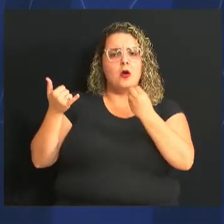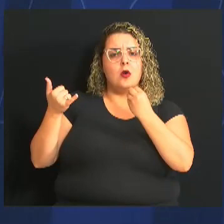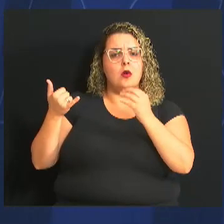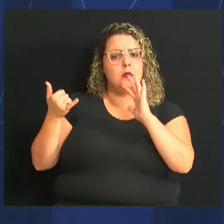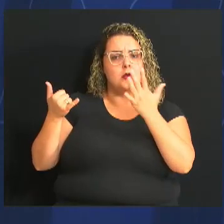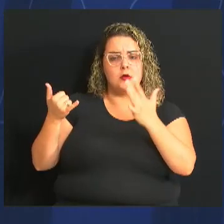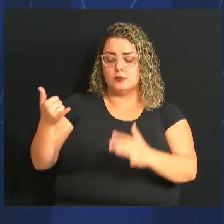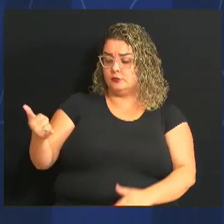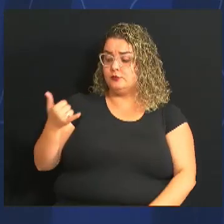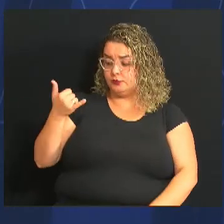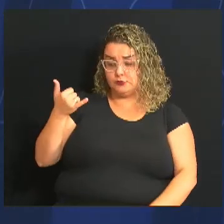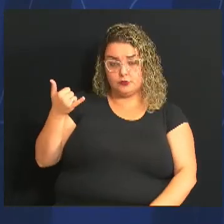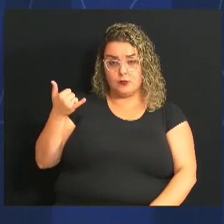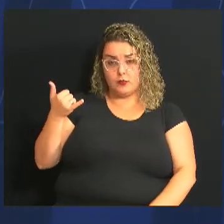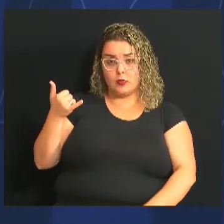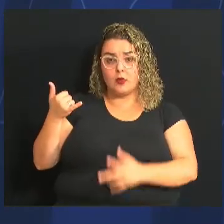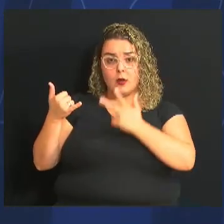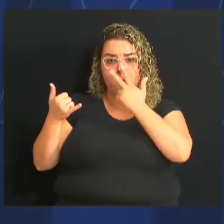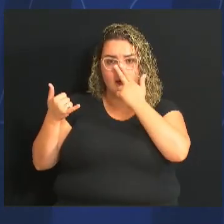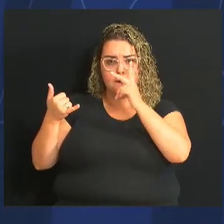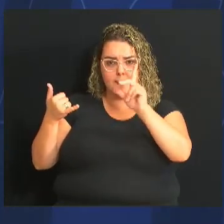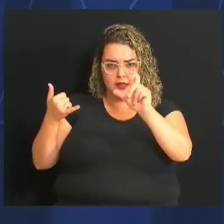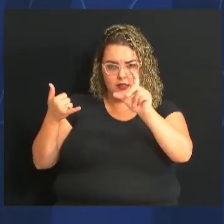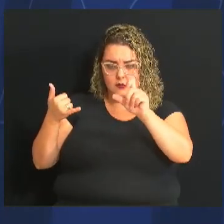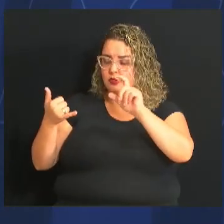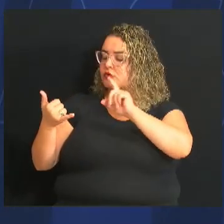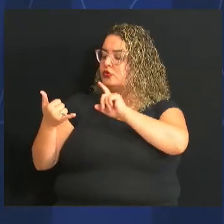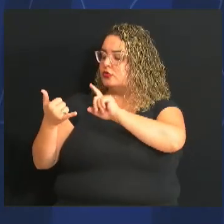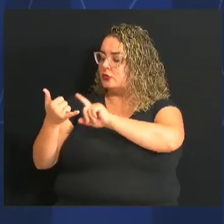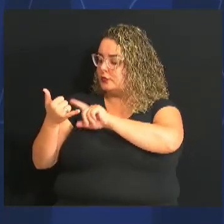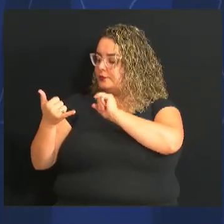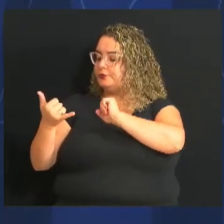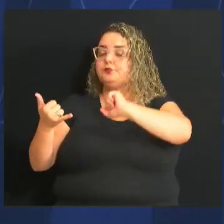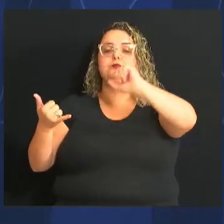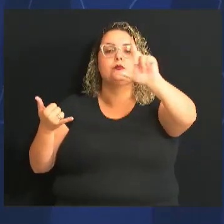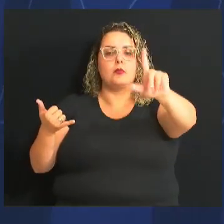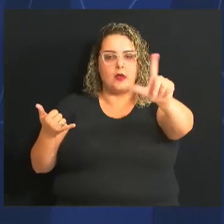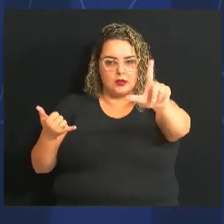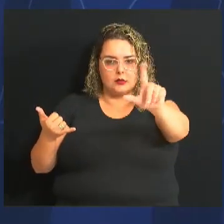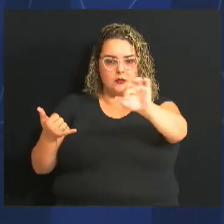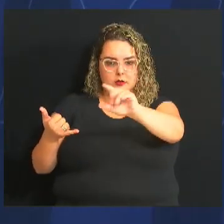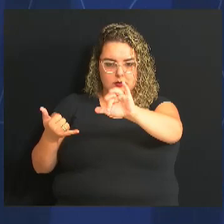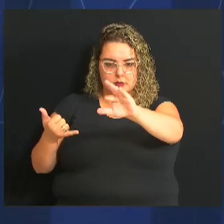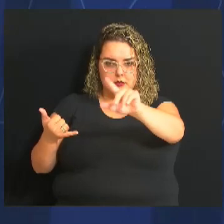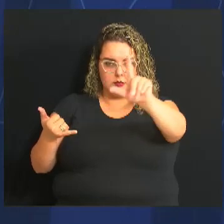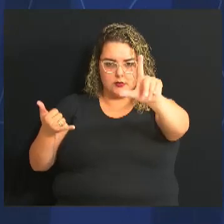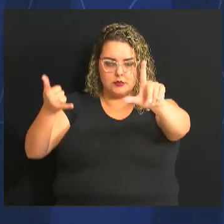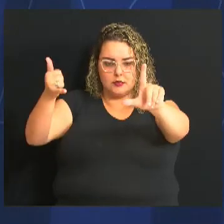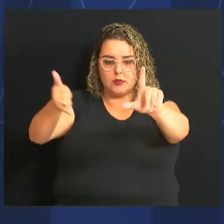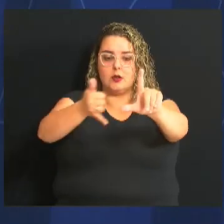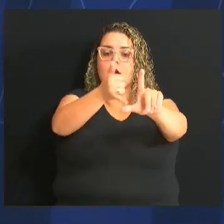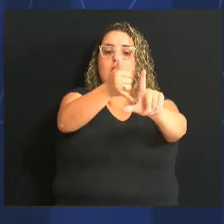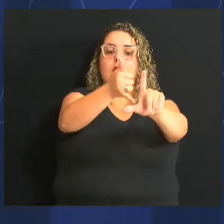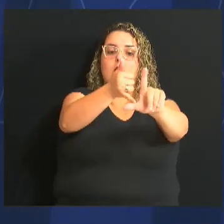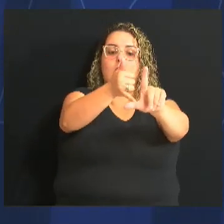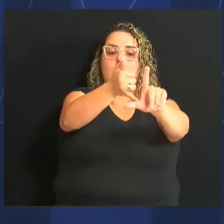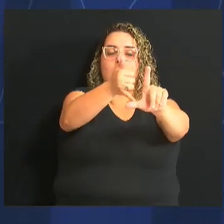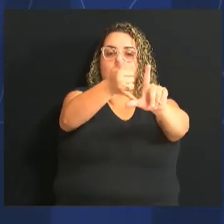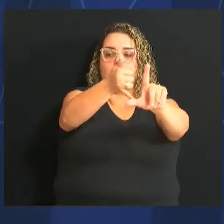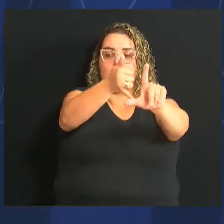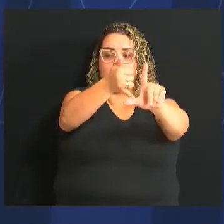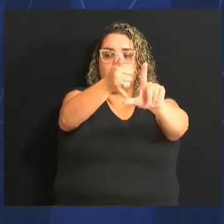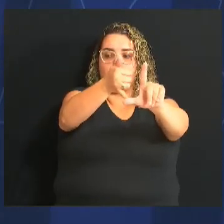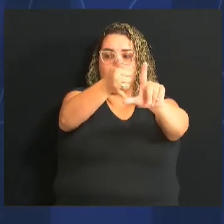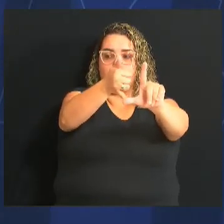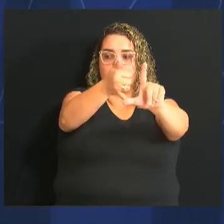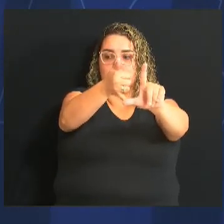funciona? Está com o seu celular aí perto? Pegue o celular, abre a câmera como se fosse tirar uma foto, só que com a câmera do seu